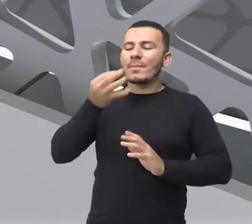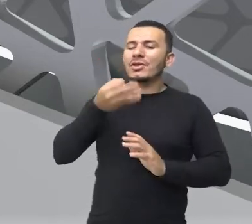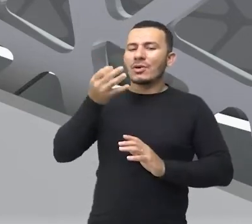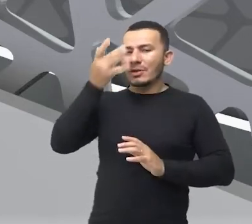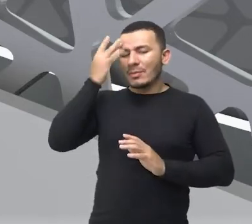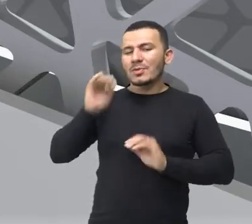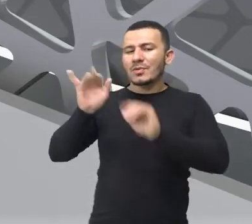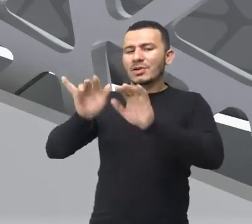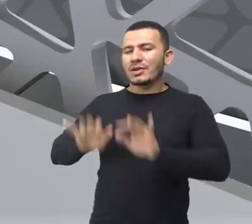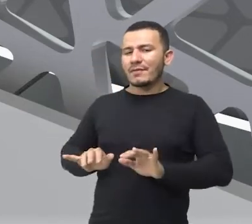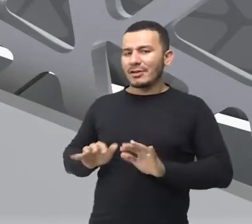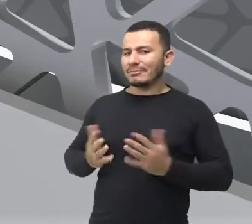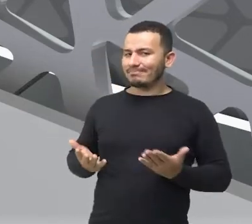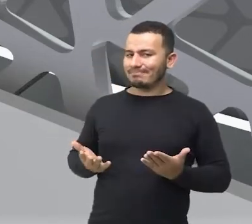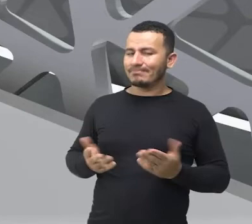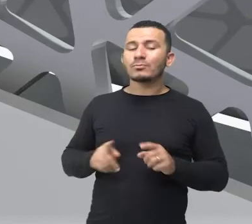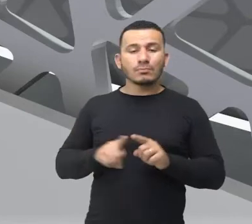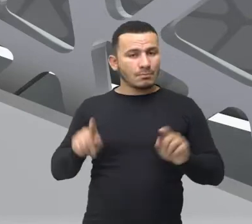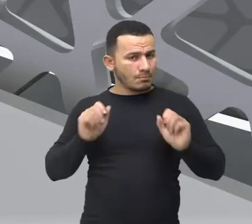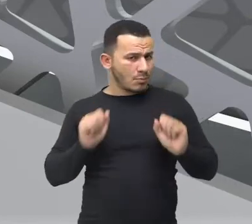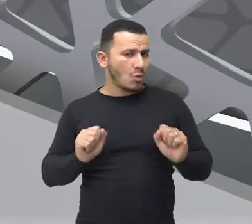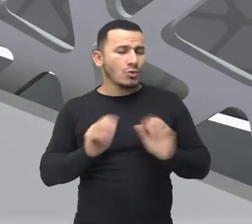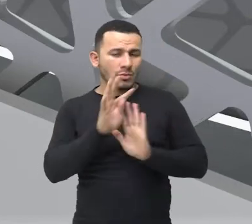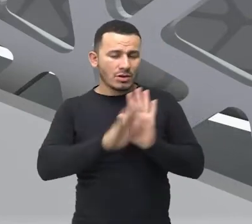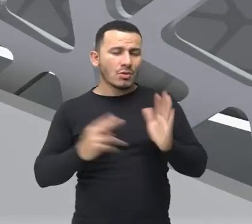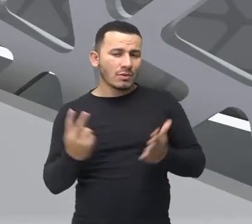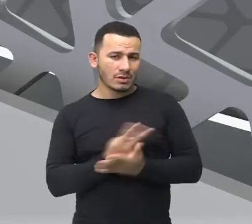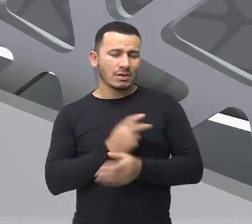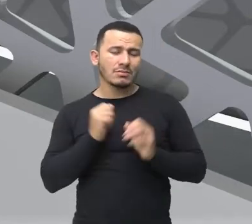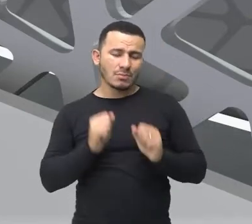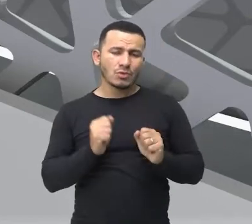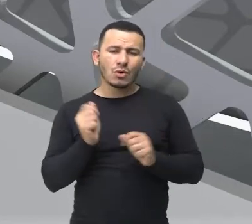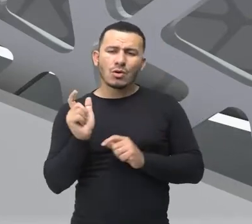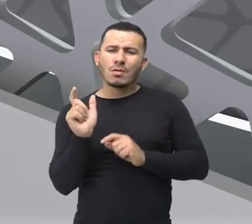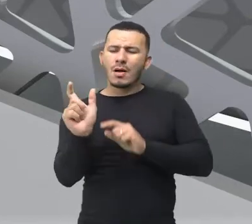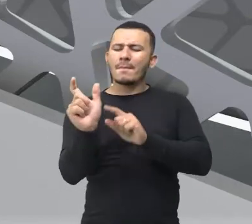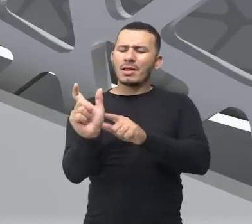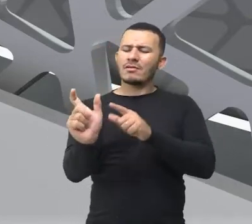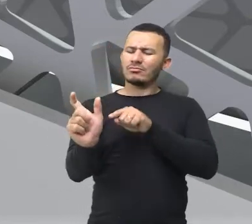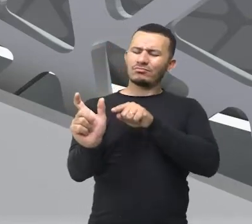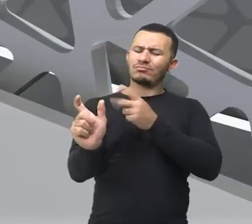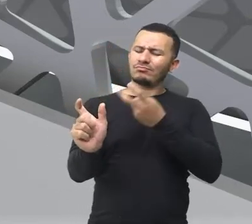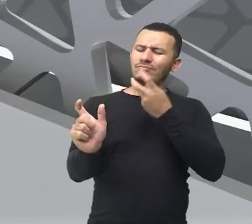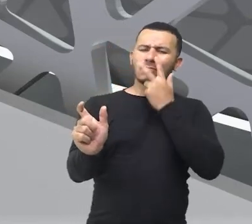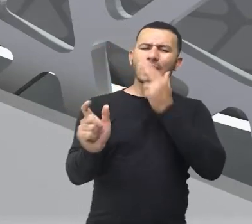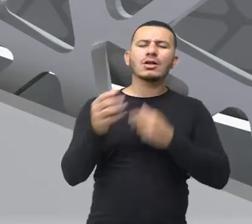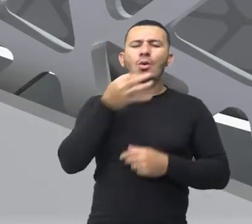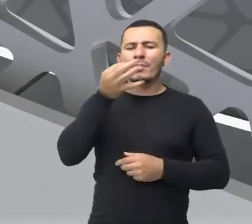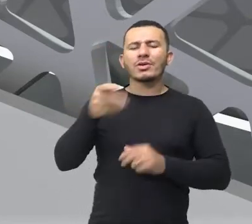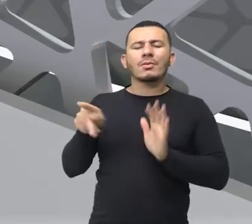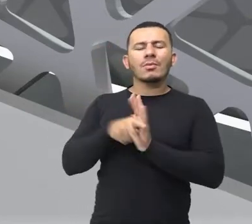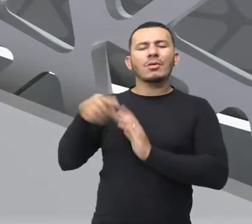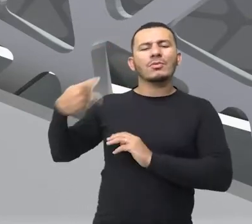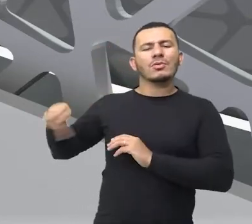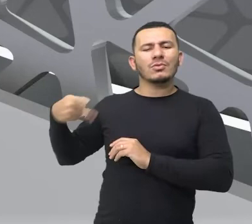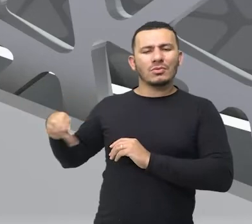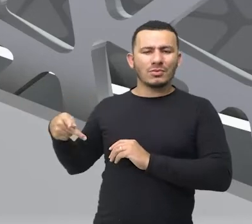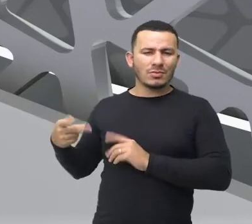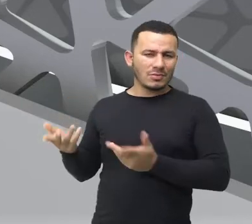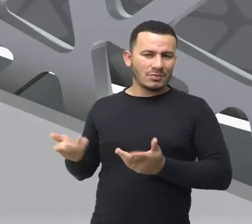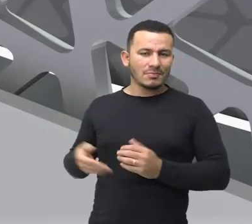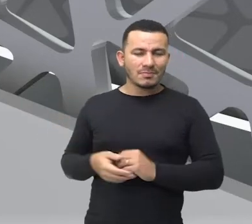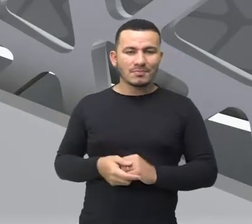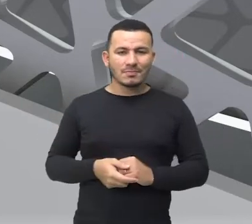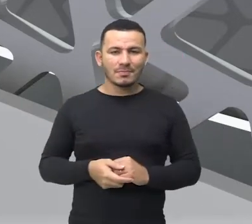qualquer momento no texto, você pode se deparar com algum enunciado, com alguma palavra que demonstre uma certa opinião, imparcialidade da pessoa